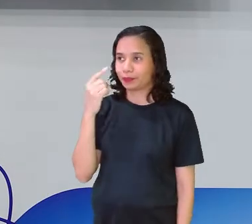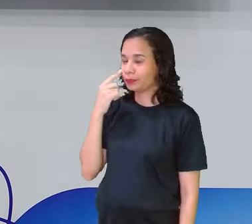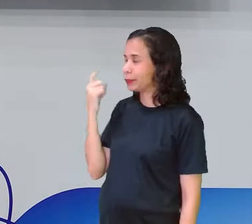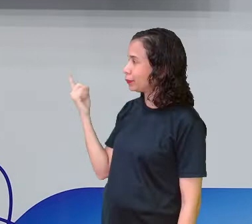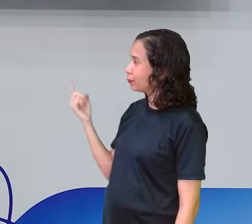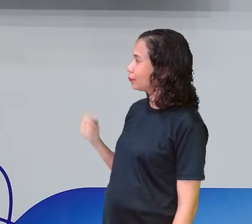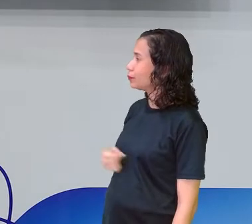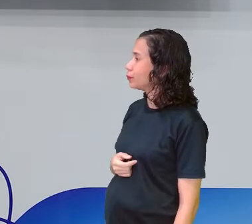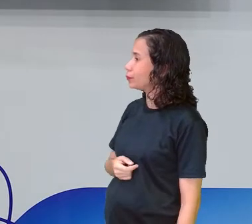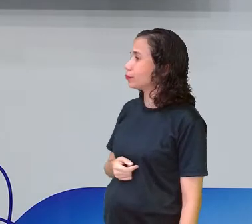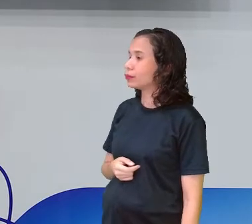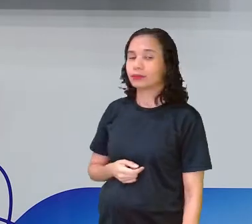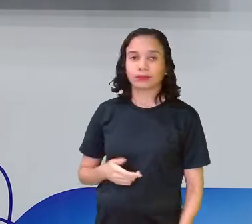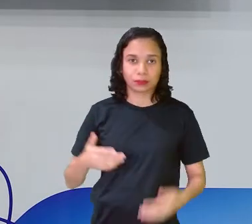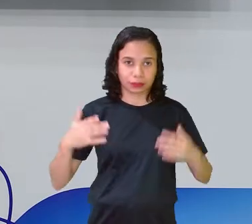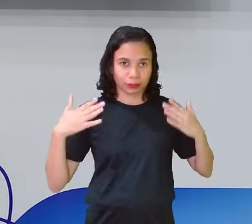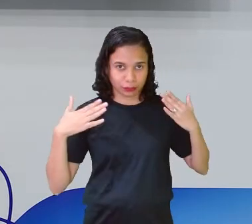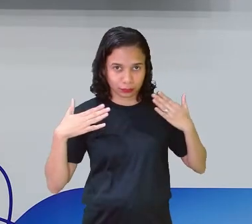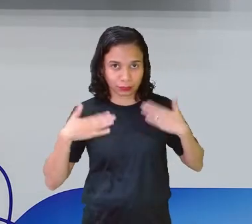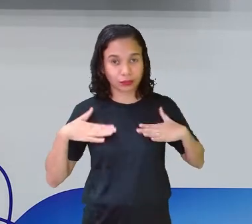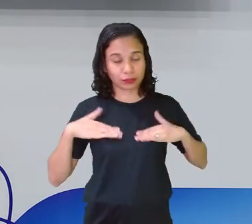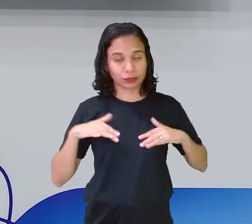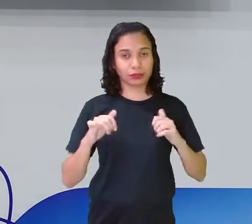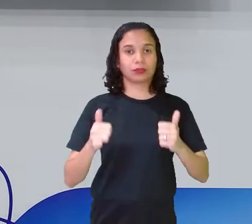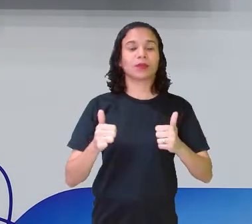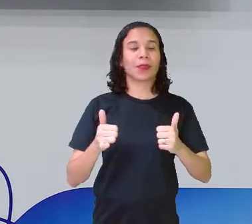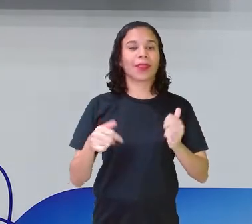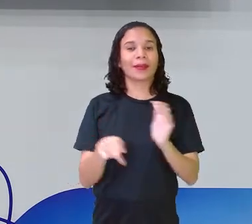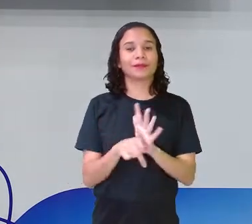centímetro. Tranquilo até aí?